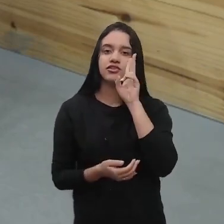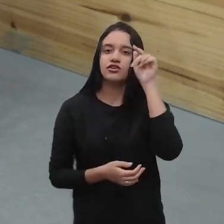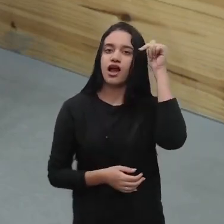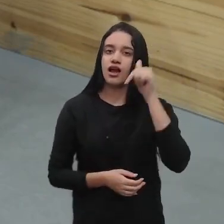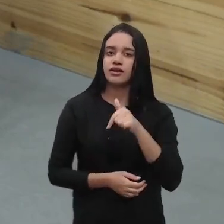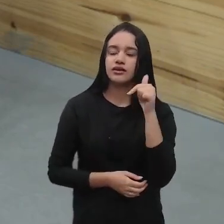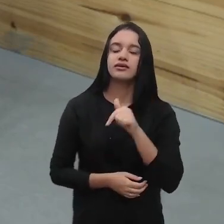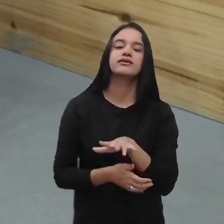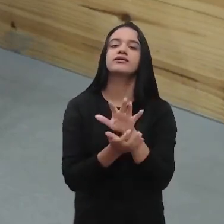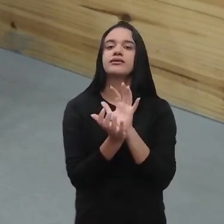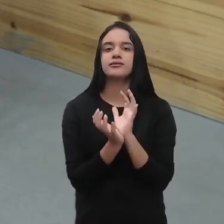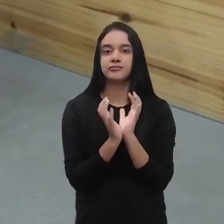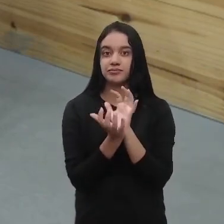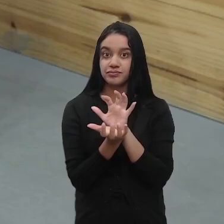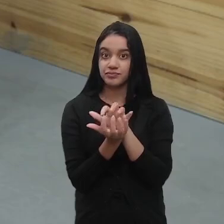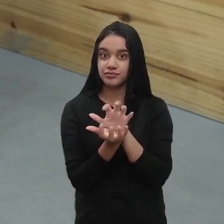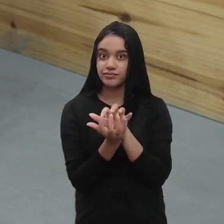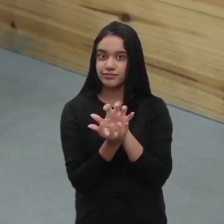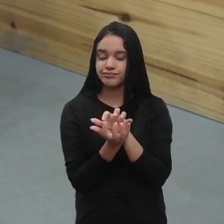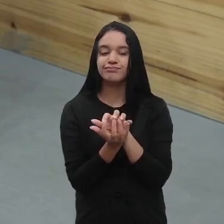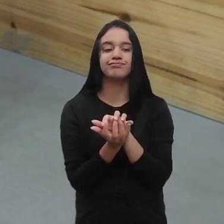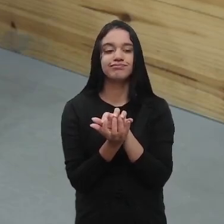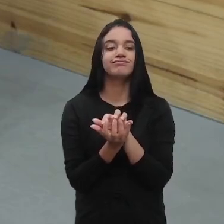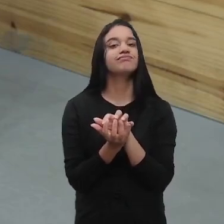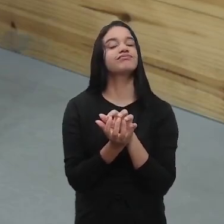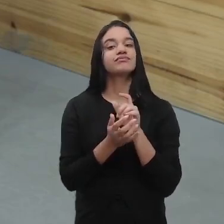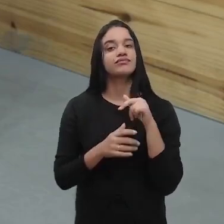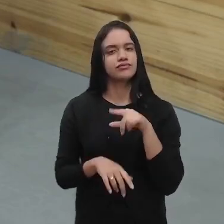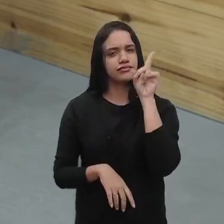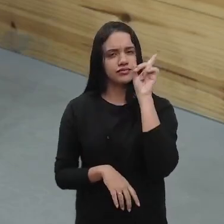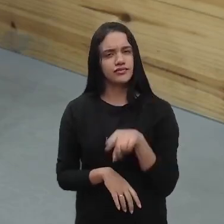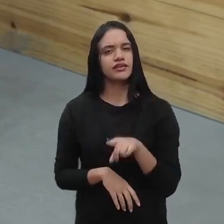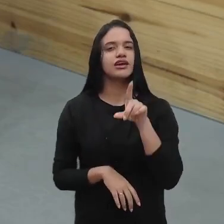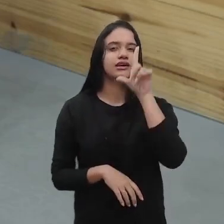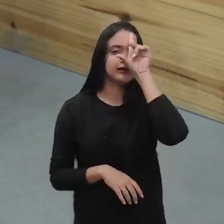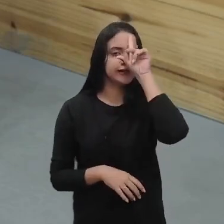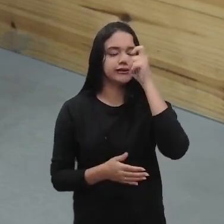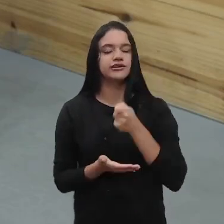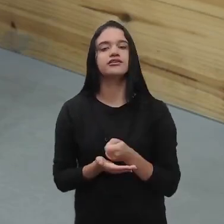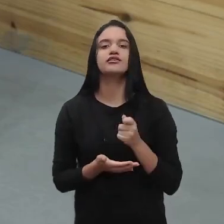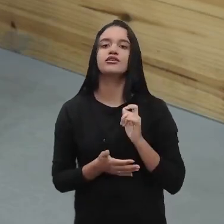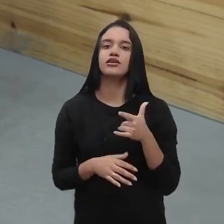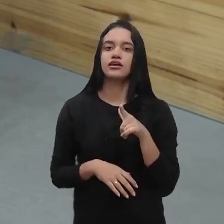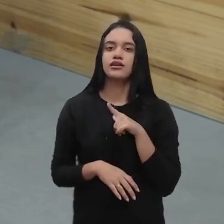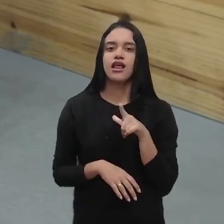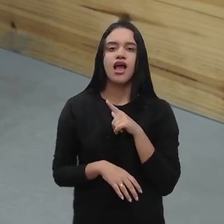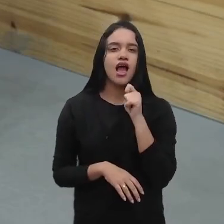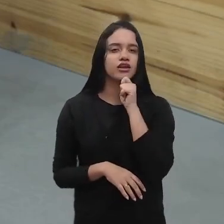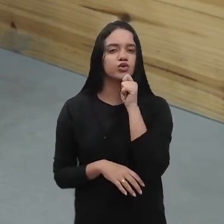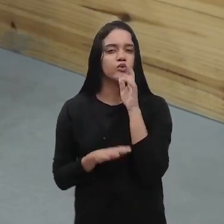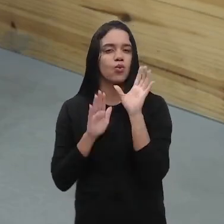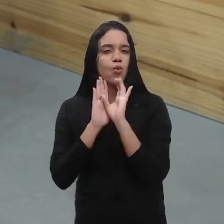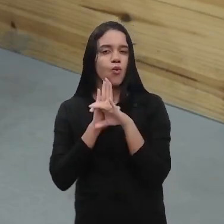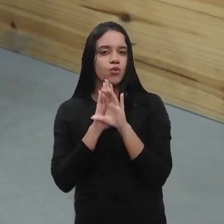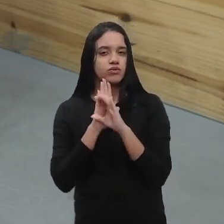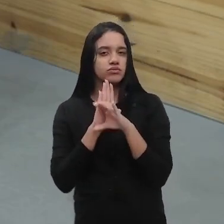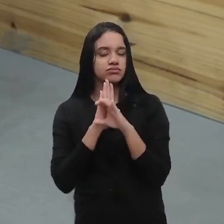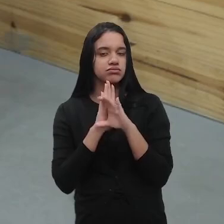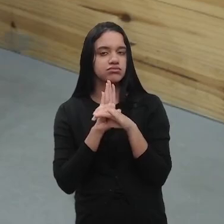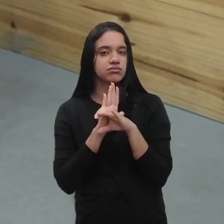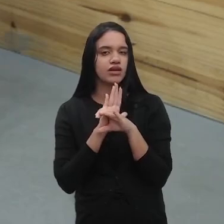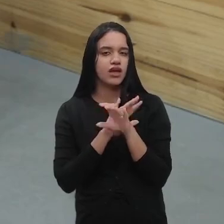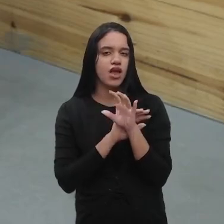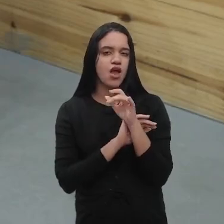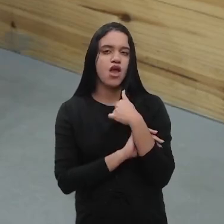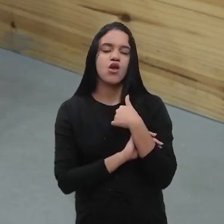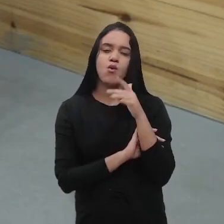Pernambuco é coerente com o que eu vejo lá. Isso é tomar decisão. Existe ainda assim, um conceito meio, eu acho que